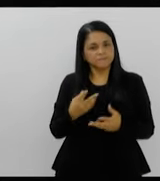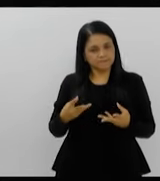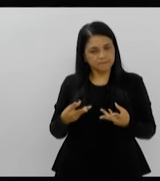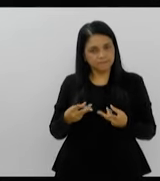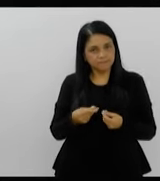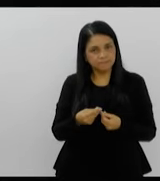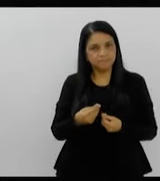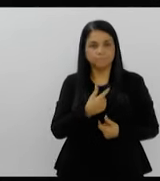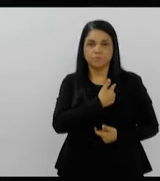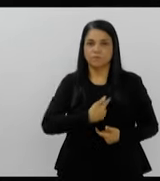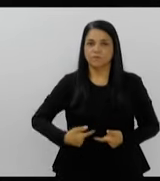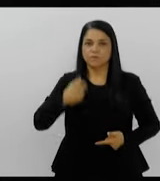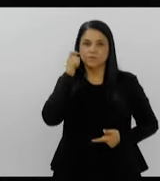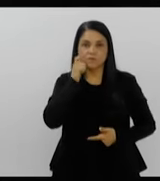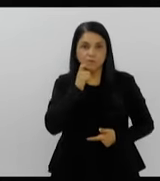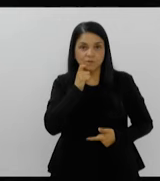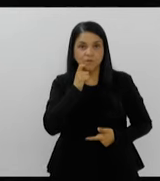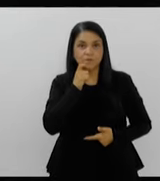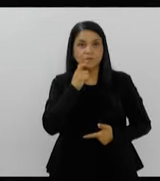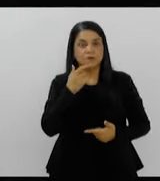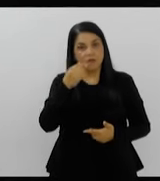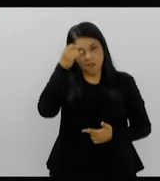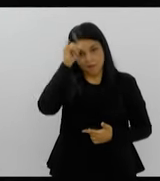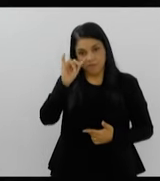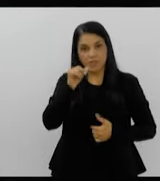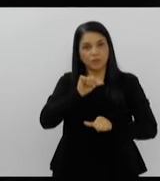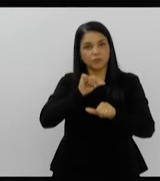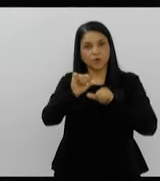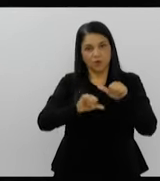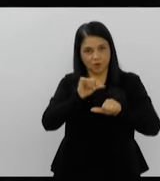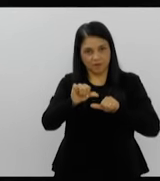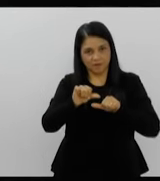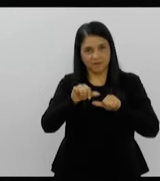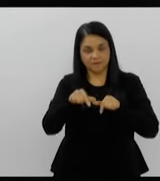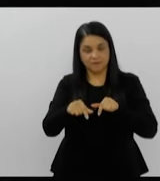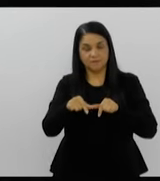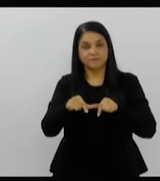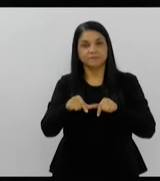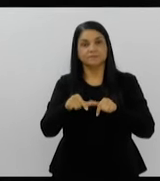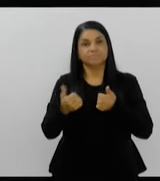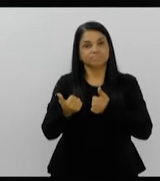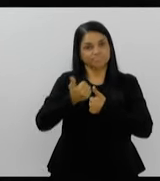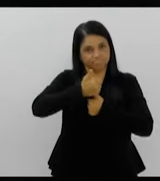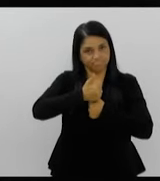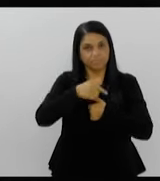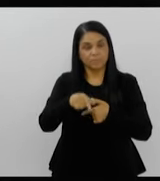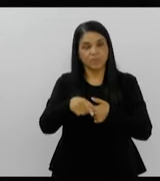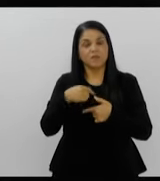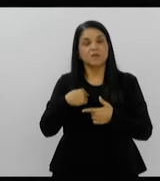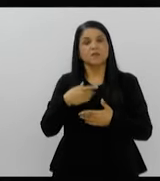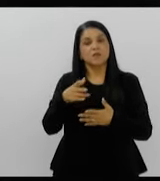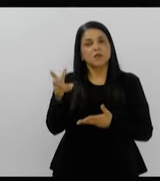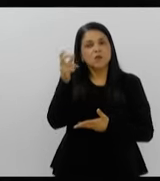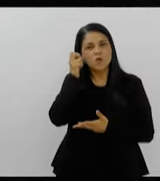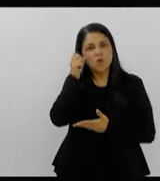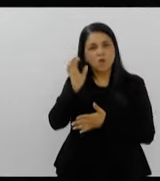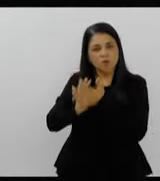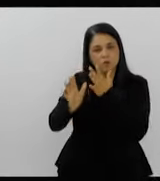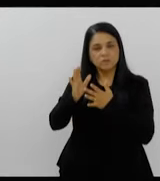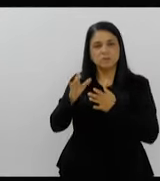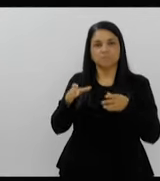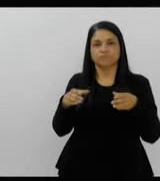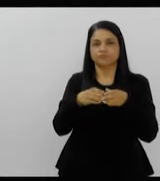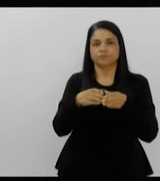sensibilizar o governador para que essa troca não seja feita e para que ele ouça as demandas da comunidade científica no sentido